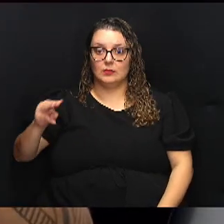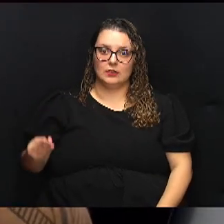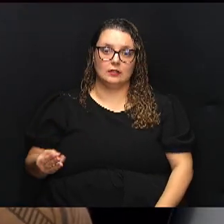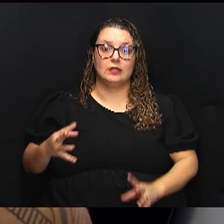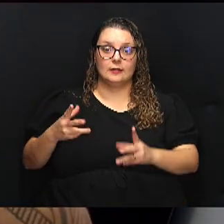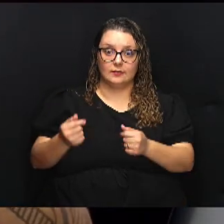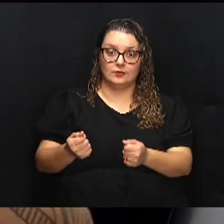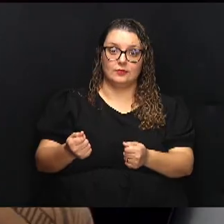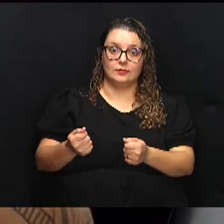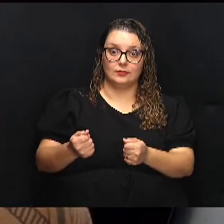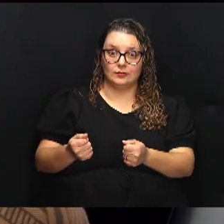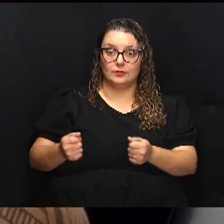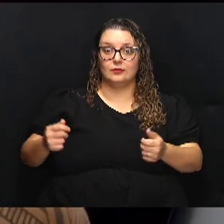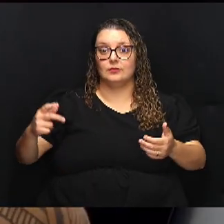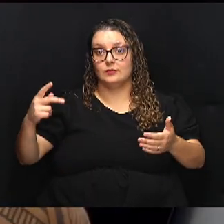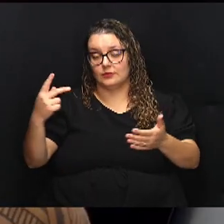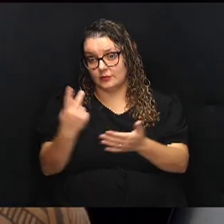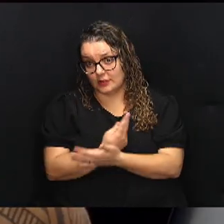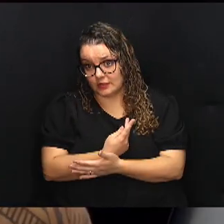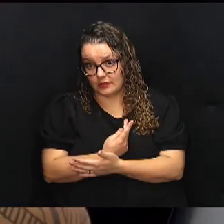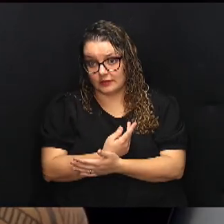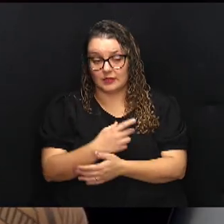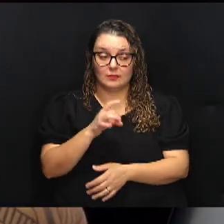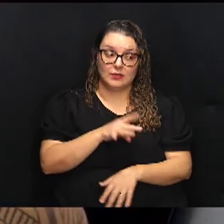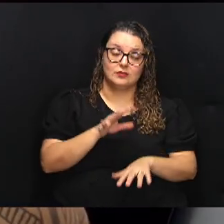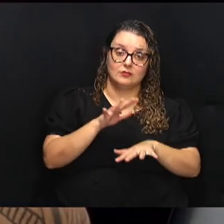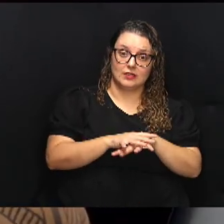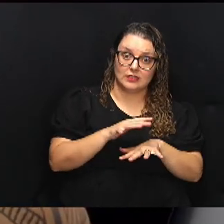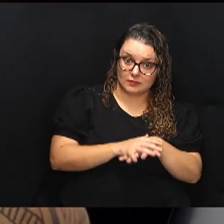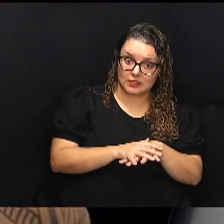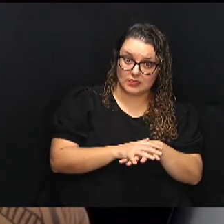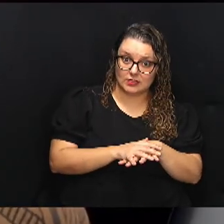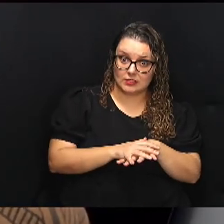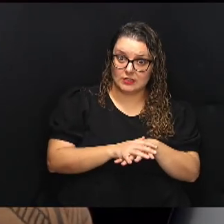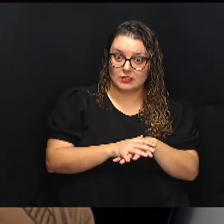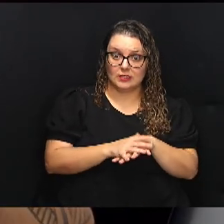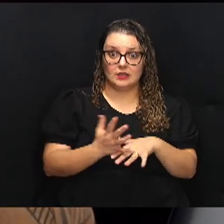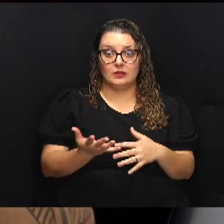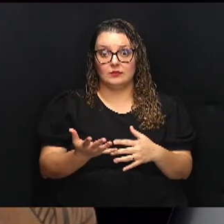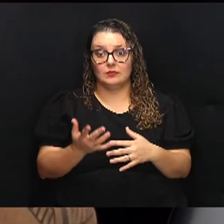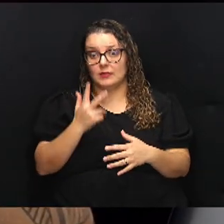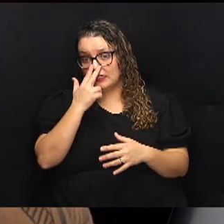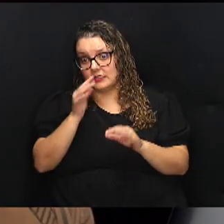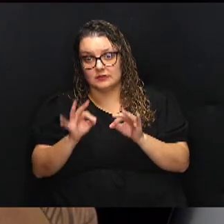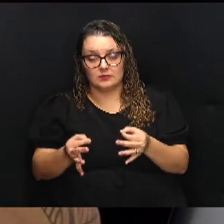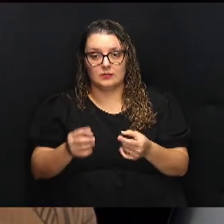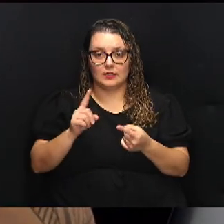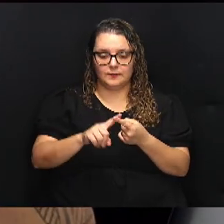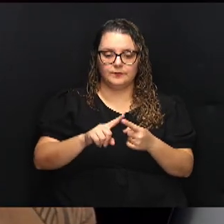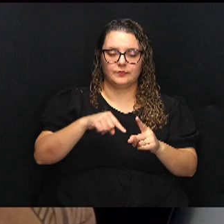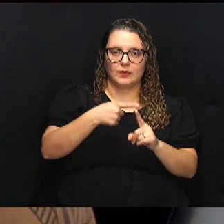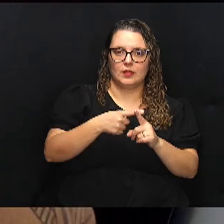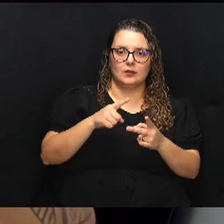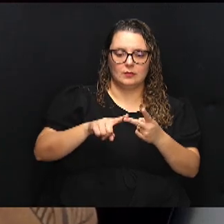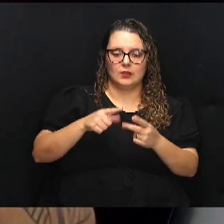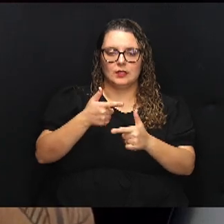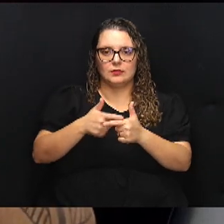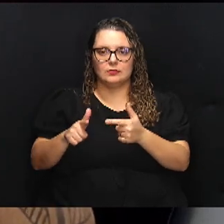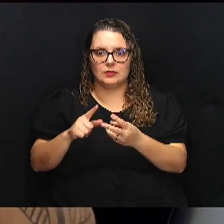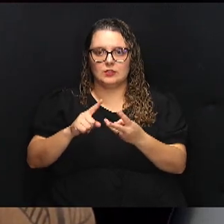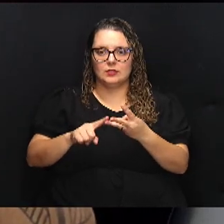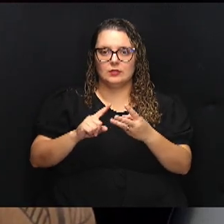medo de matemática. Parece simples, mas quando eu falo ter medo de matemática, você não precisa aprender nada mais do que somar, dividir,